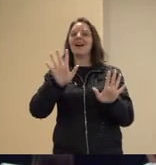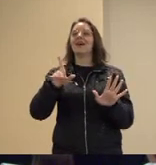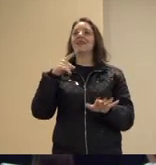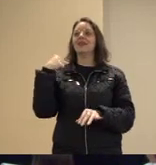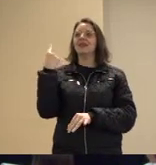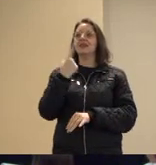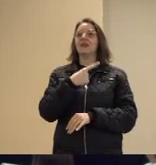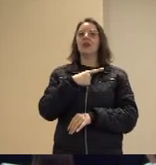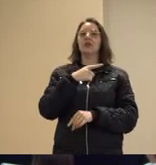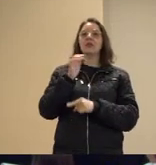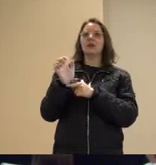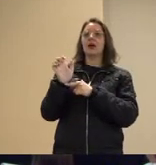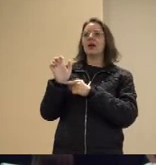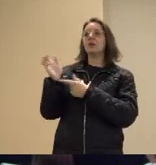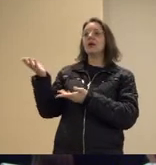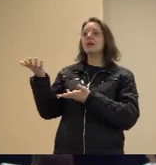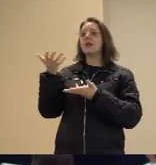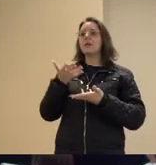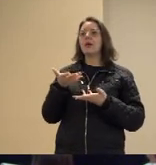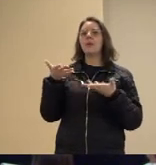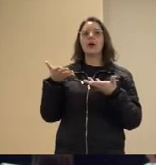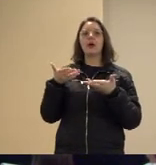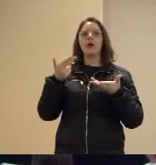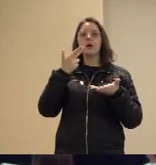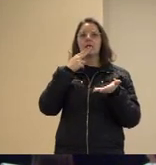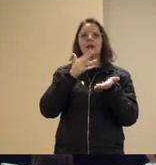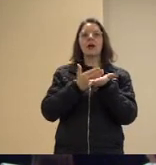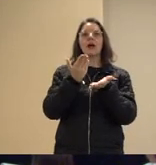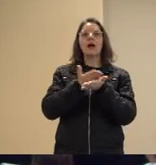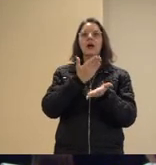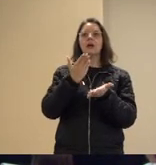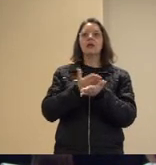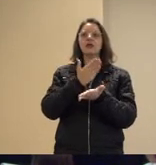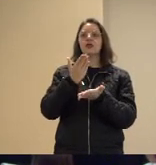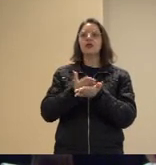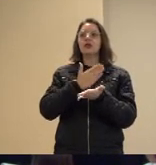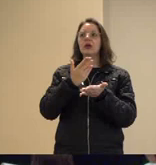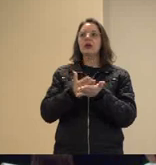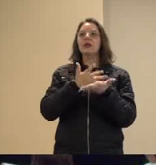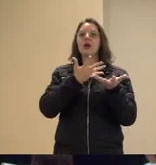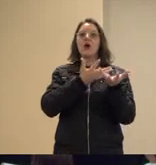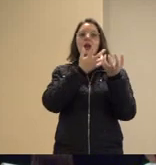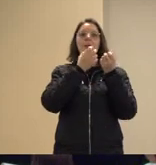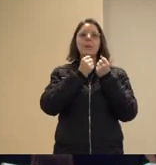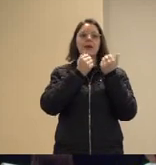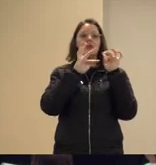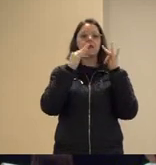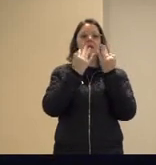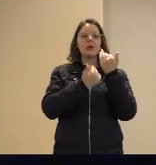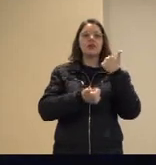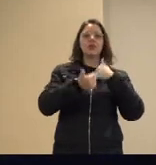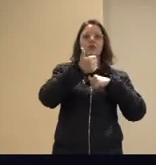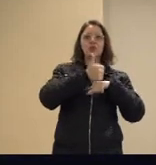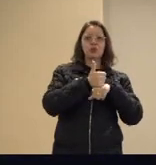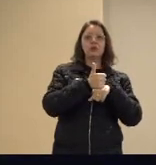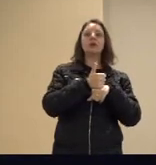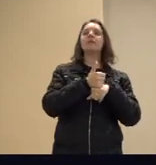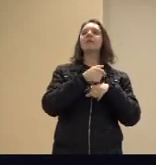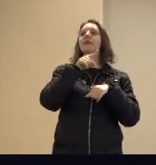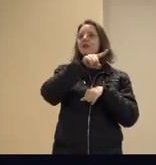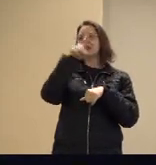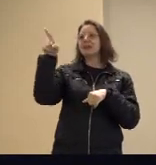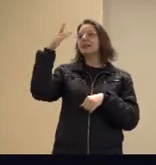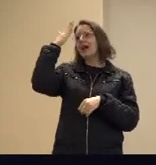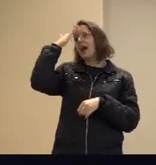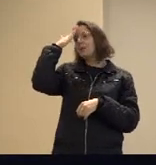Estado recebeu as cartilhas do Guia de Acolhimento, né, familiar, que é, como todo mundo aqui já